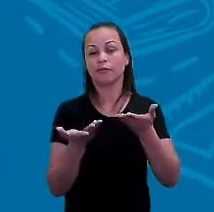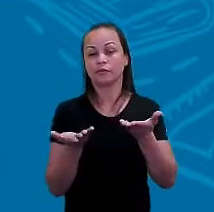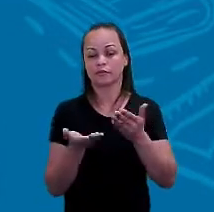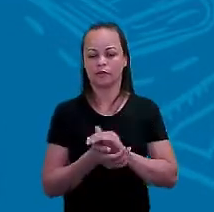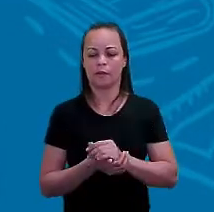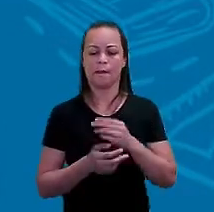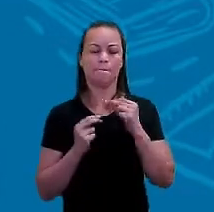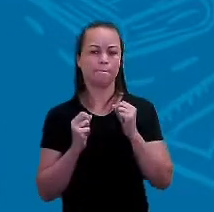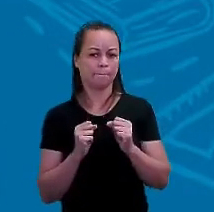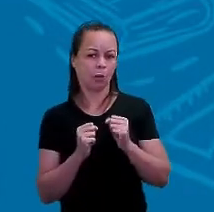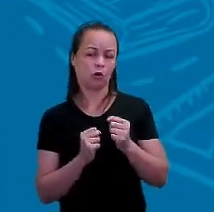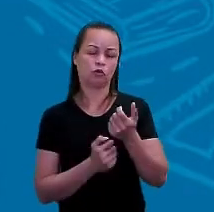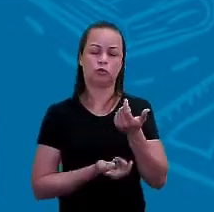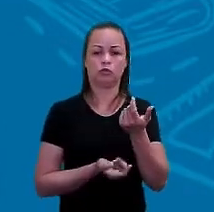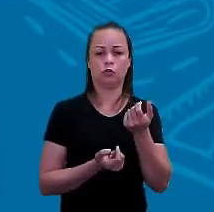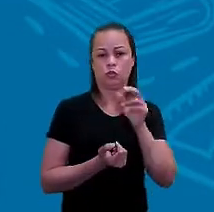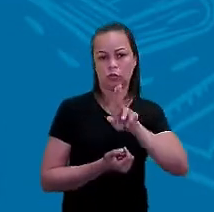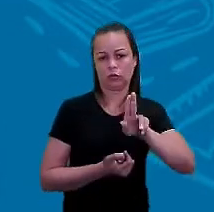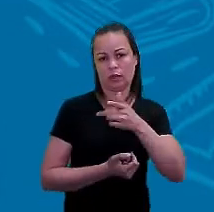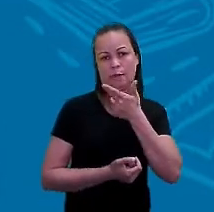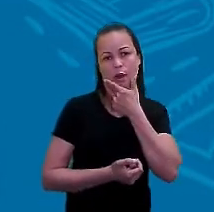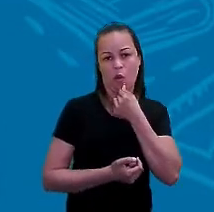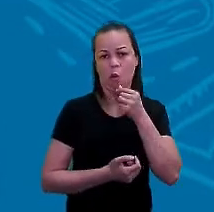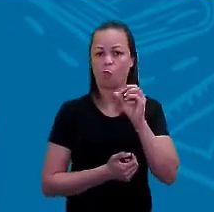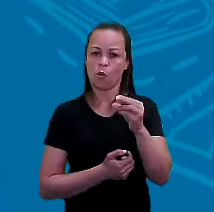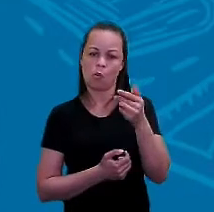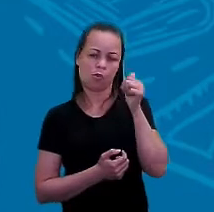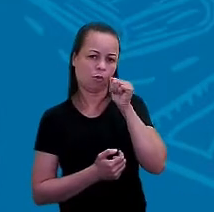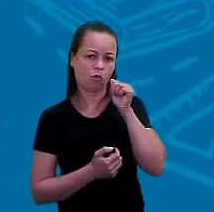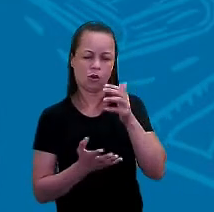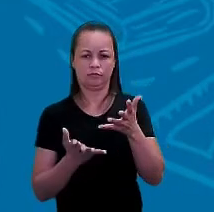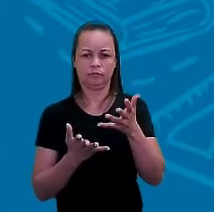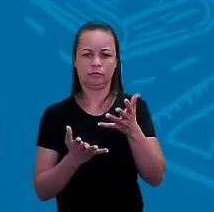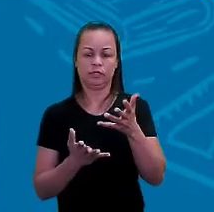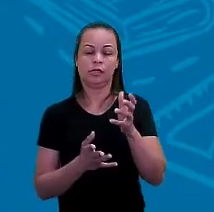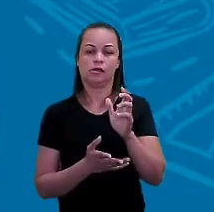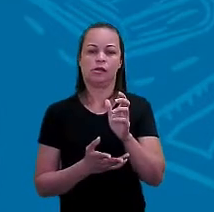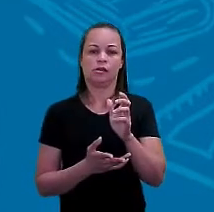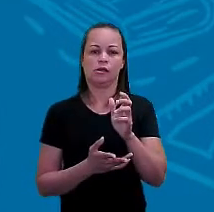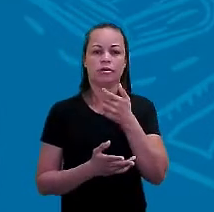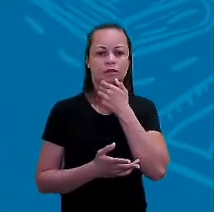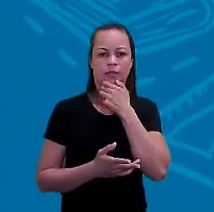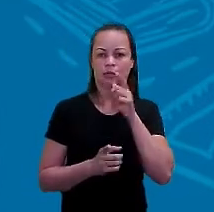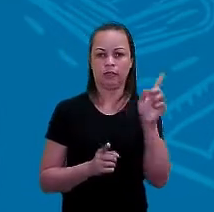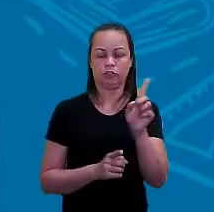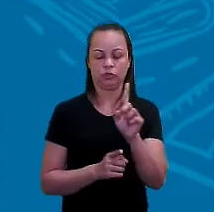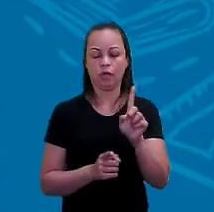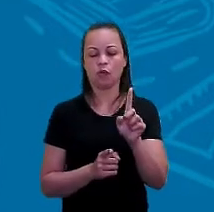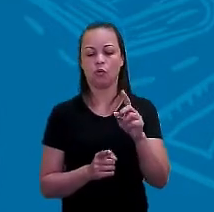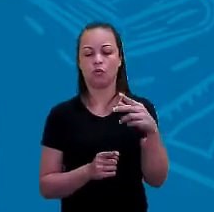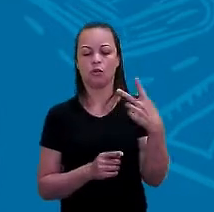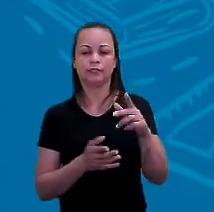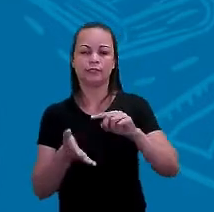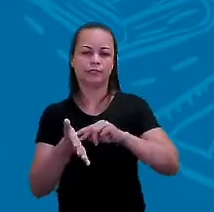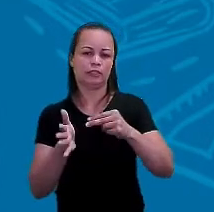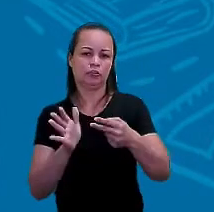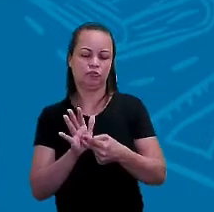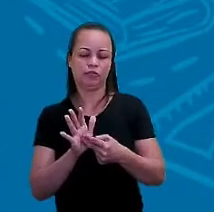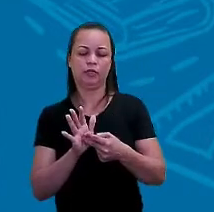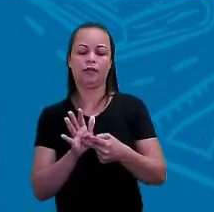uso tanto para homem como uso para mulher. Em inglês, não. Essa palavra guys significa rapaziada,